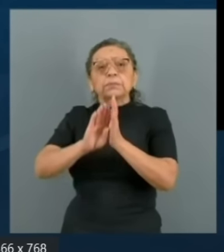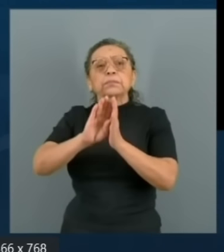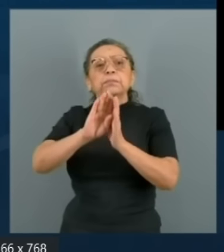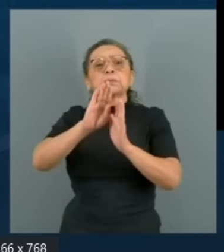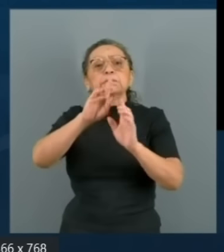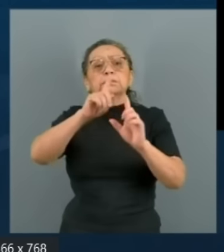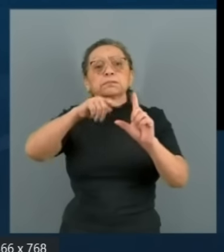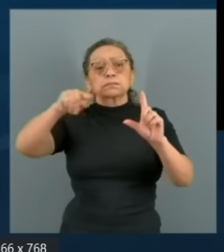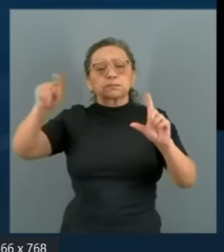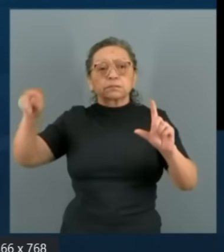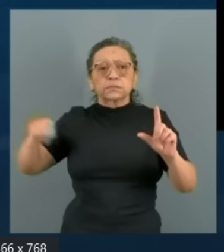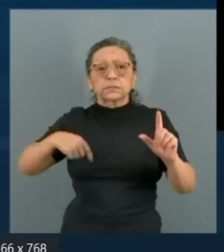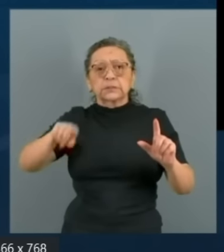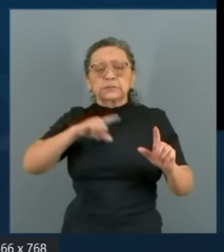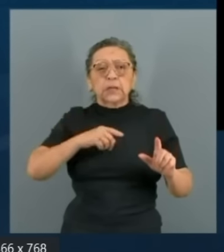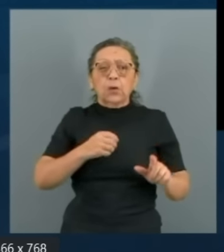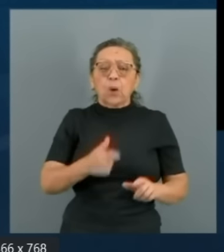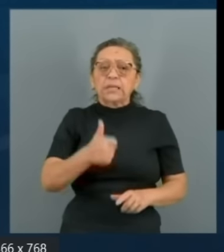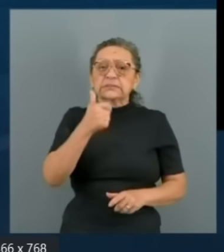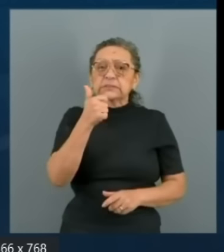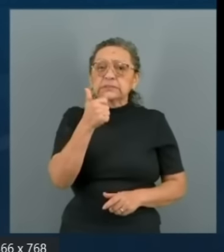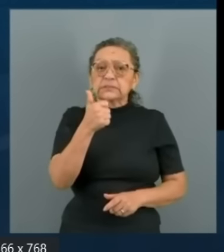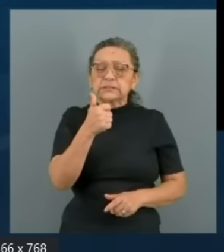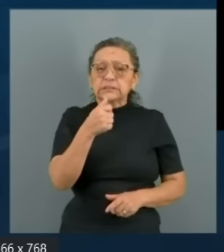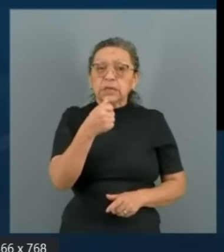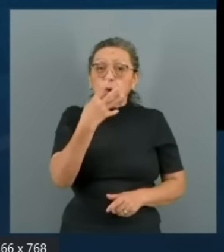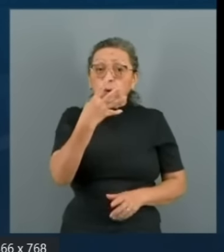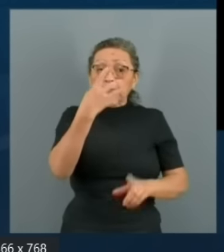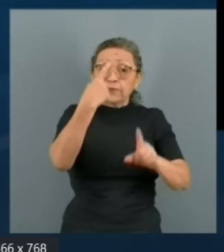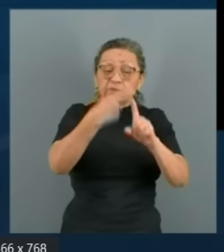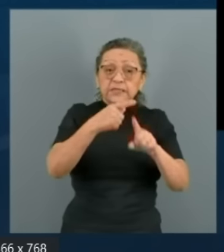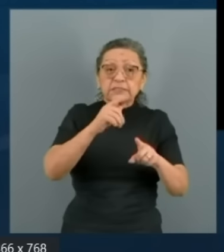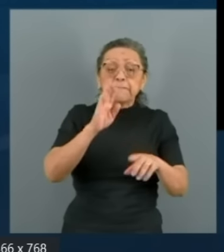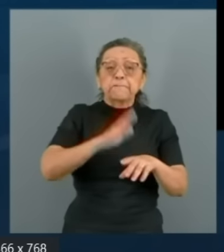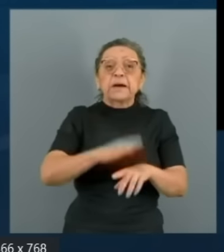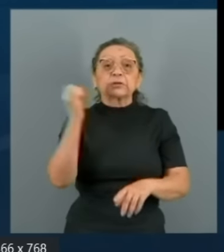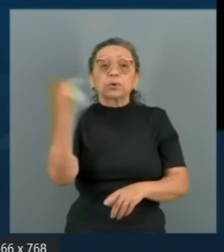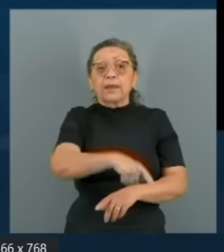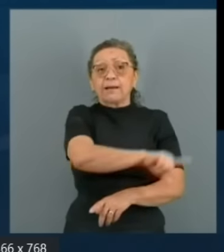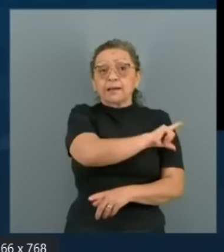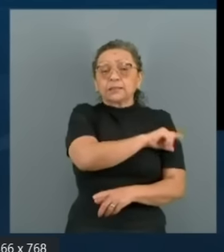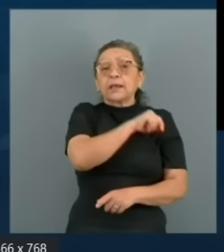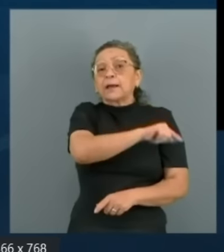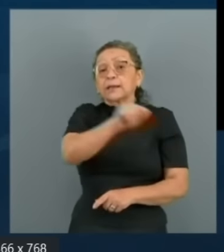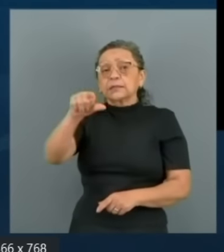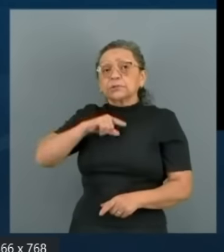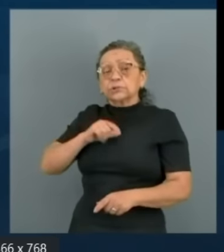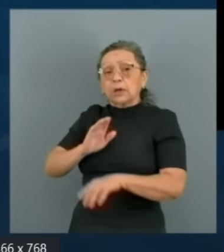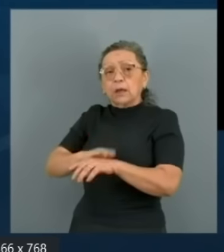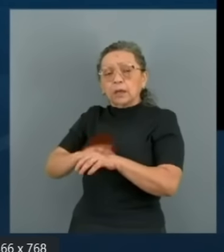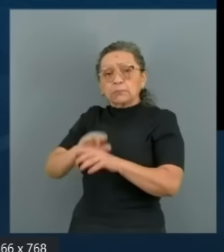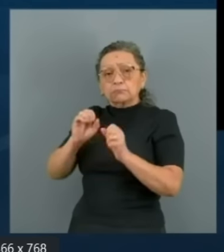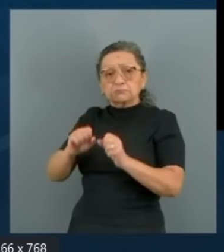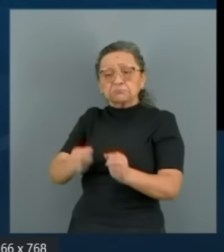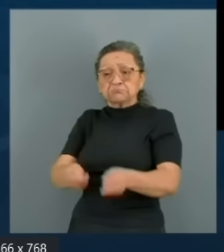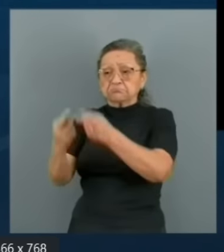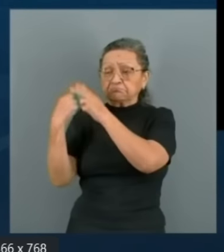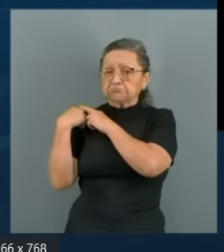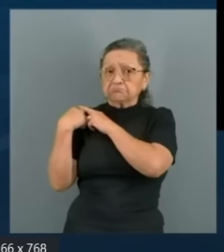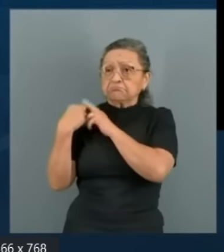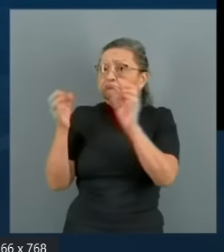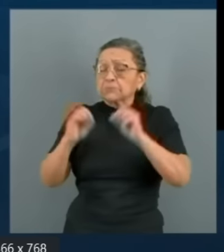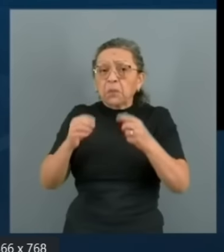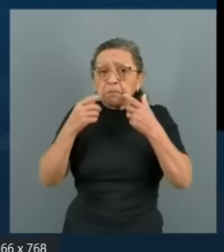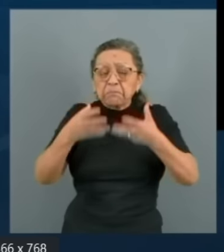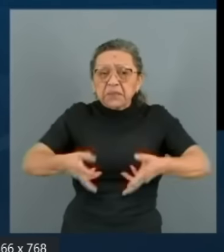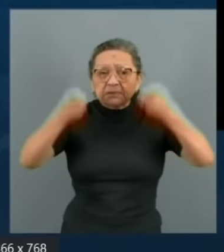geométrico que chega quase 4 vezes mais do que existia, e aqueles que tinham autoridade e responsabilidade